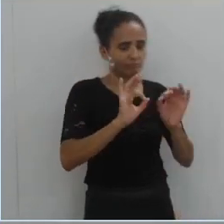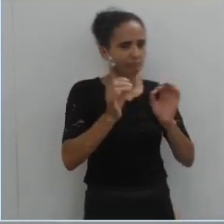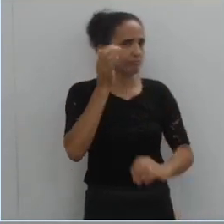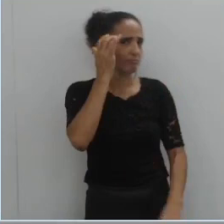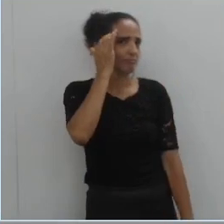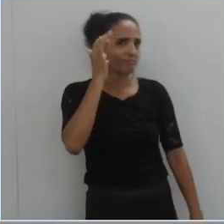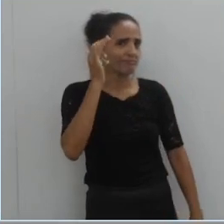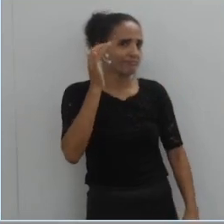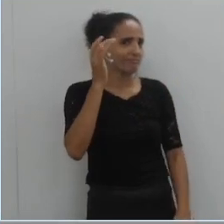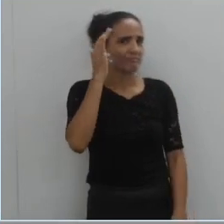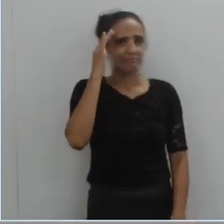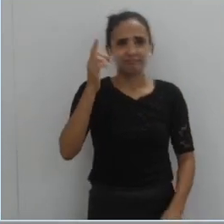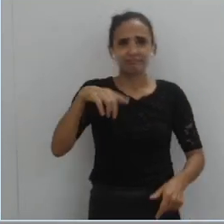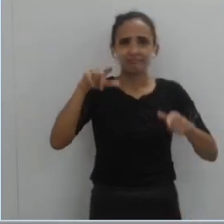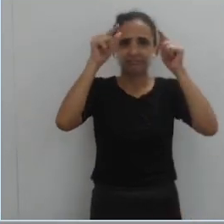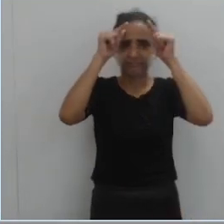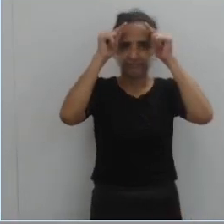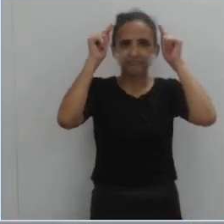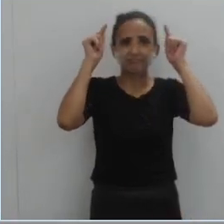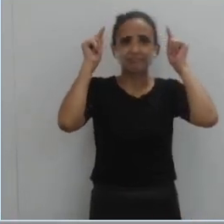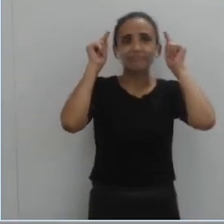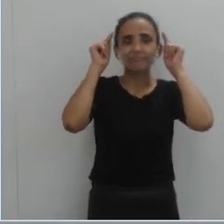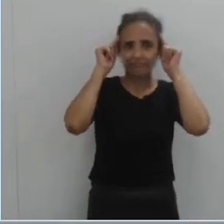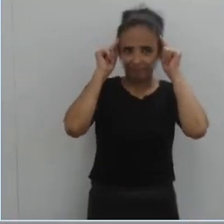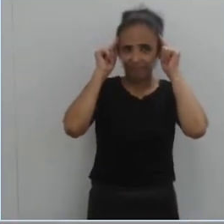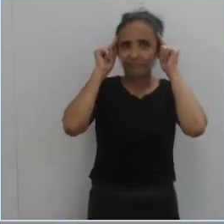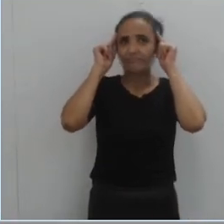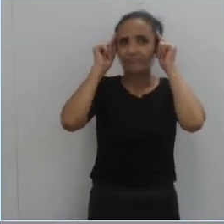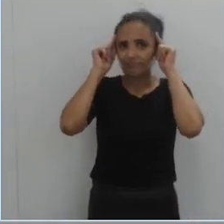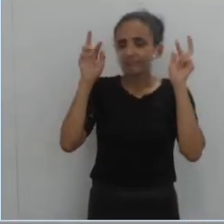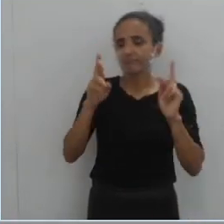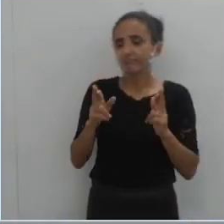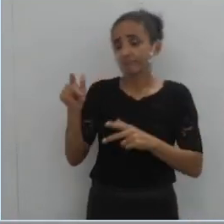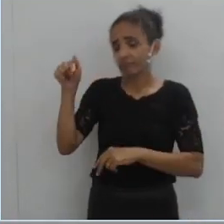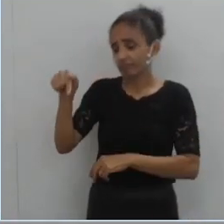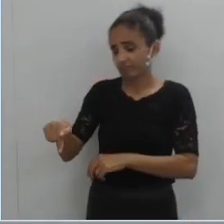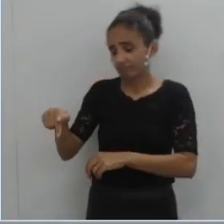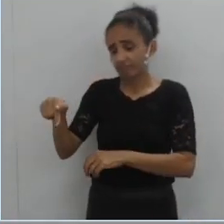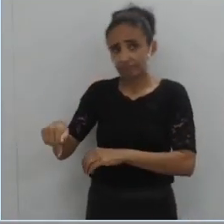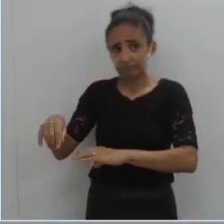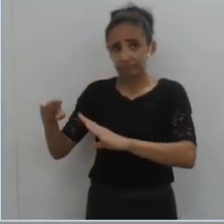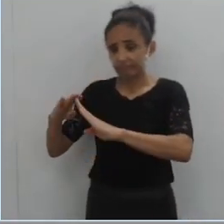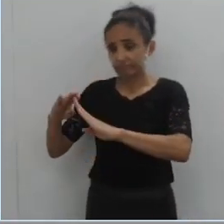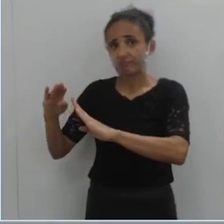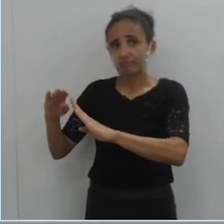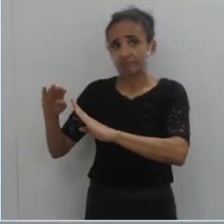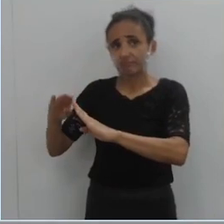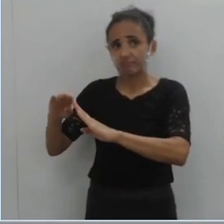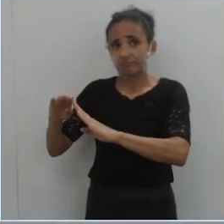imaginou, já na Grécia? Na Grécia, quando aconteceu alguma coisa dentro de casa,